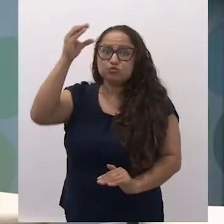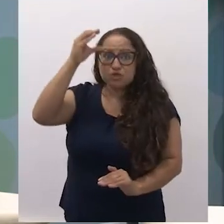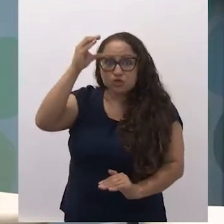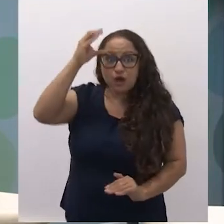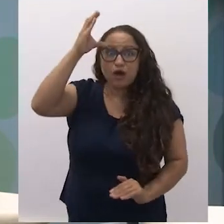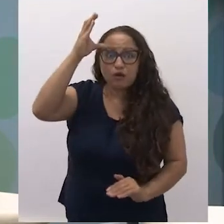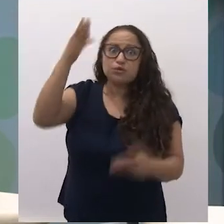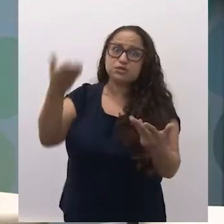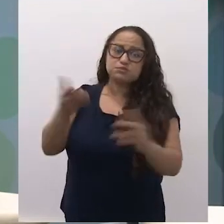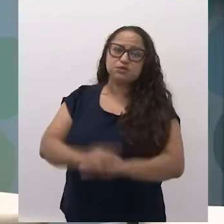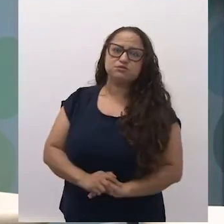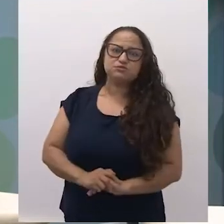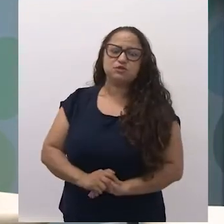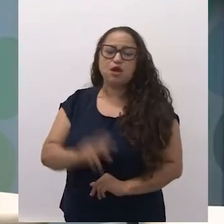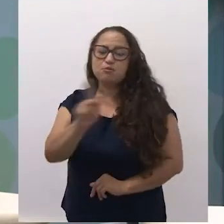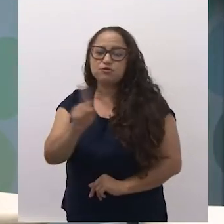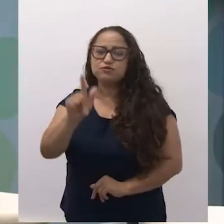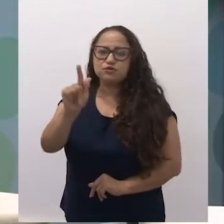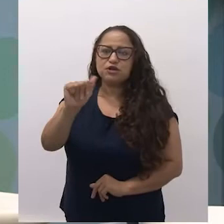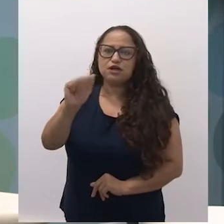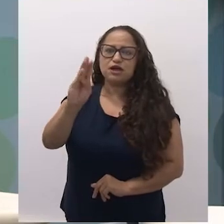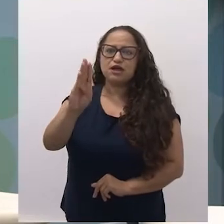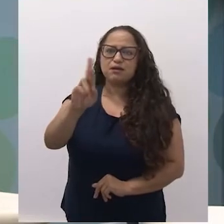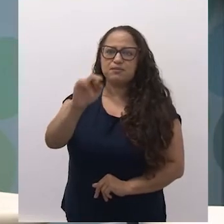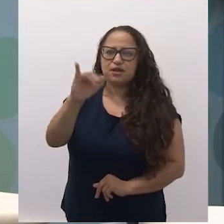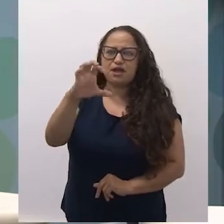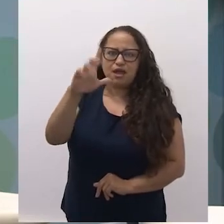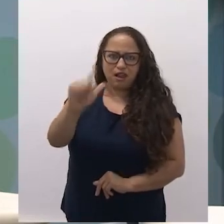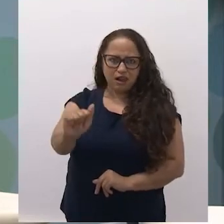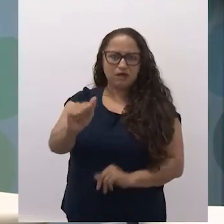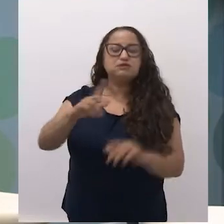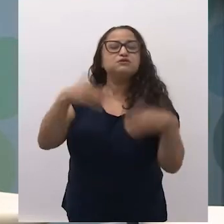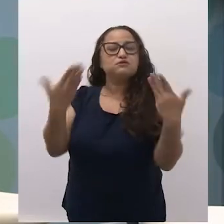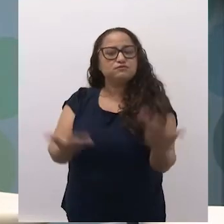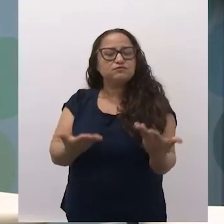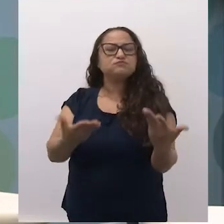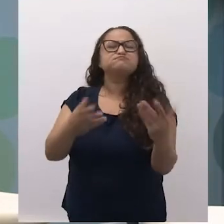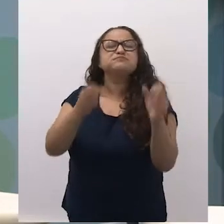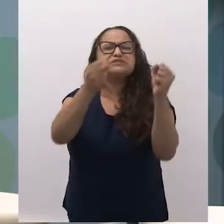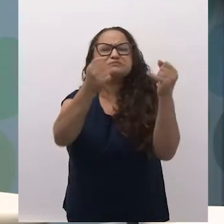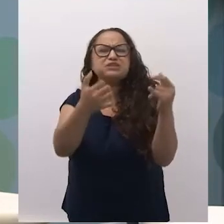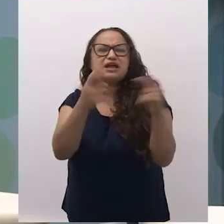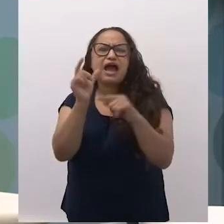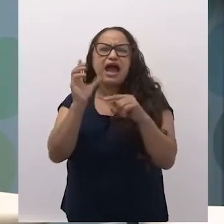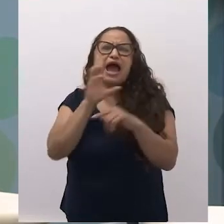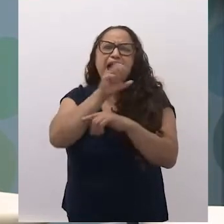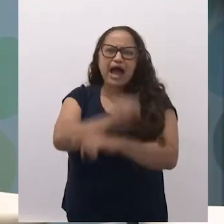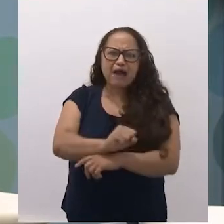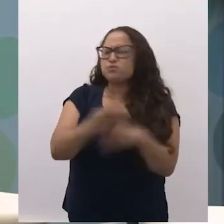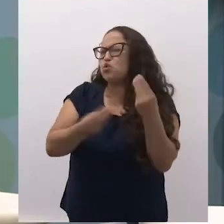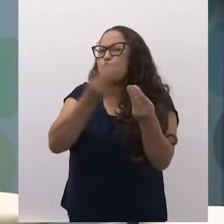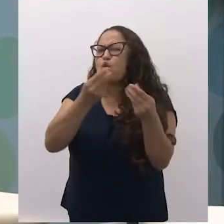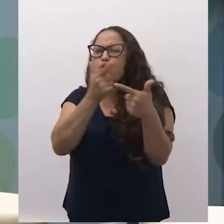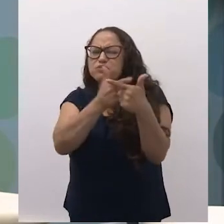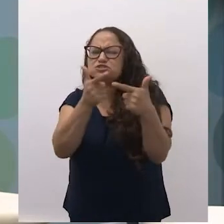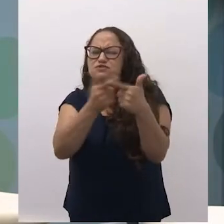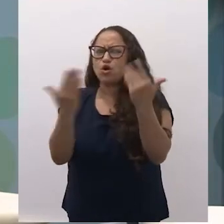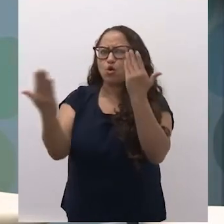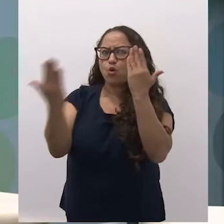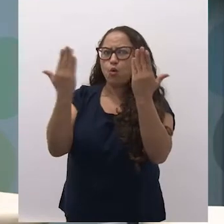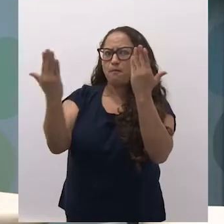conhecimento. Professora Gabriela e professores, eu vou falar brevemente um pouquinho da divisão, né, e comparação